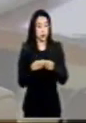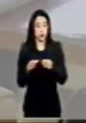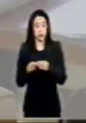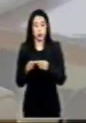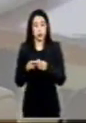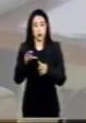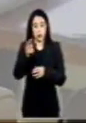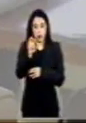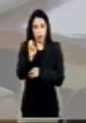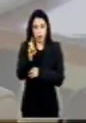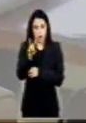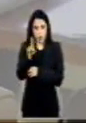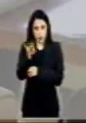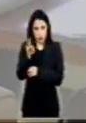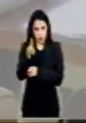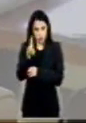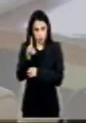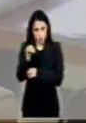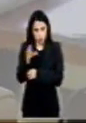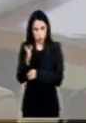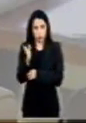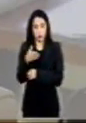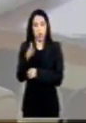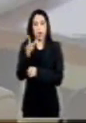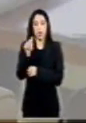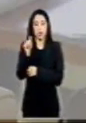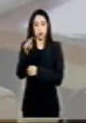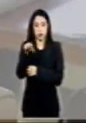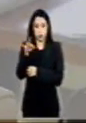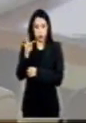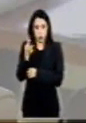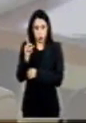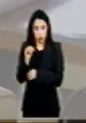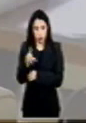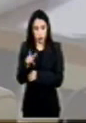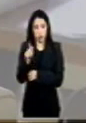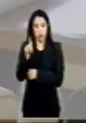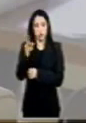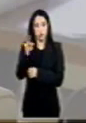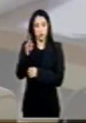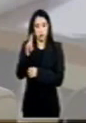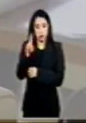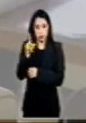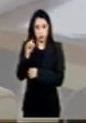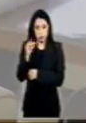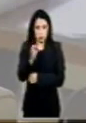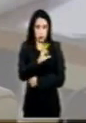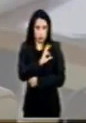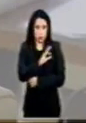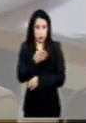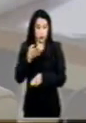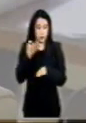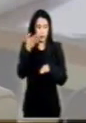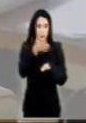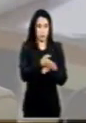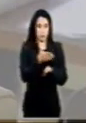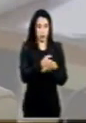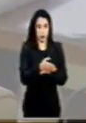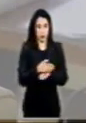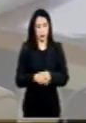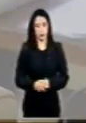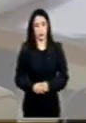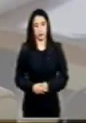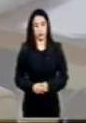Everaldo Bosco Rosa Moreira, Antônio Tavares dos Santos Neto, Geraldo César de Deus de Oliveira e Daniel Aguiar dos Santos.